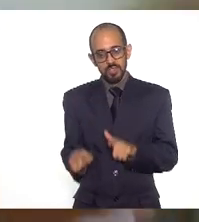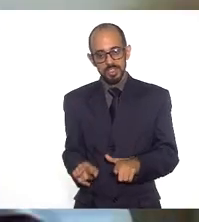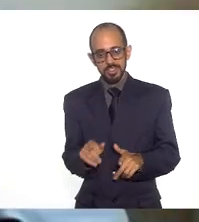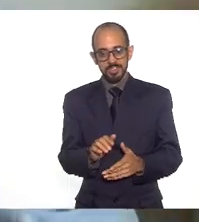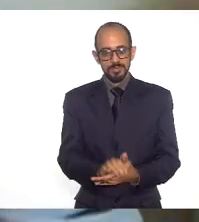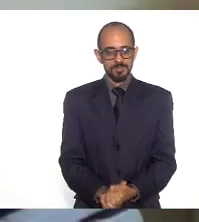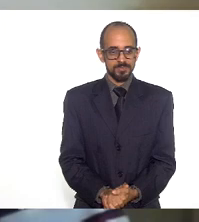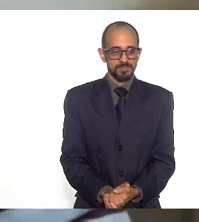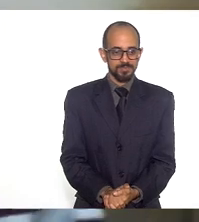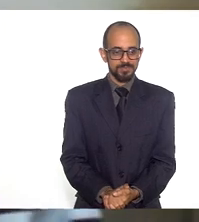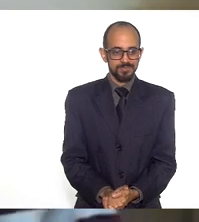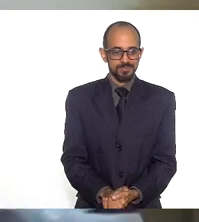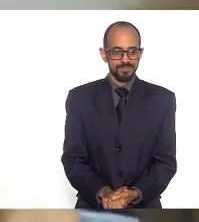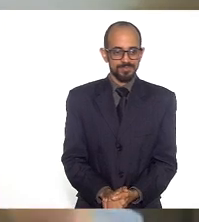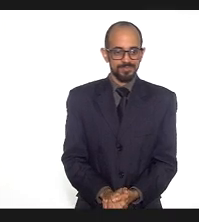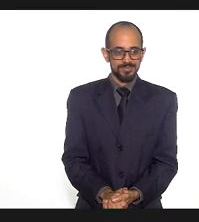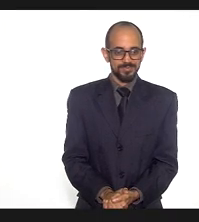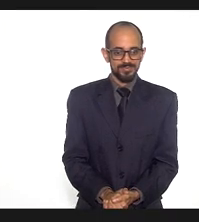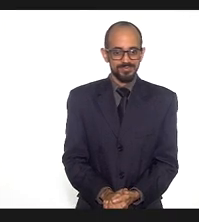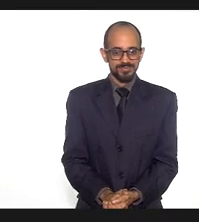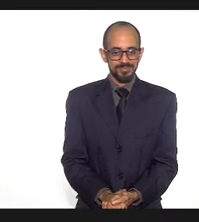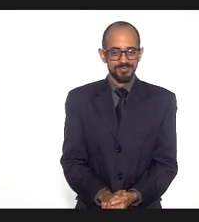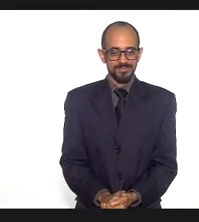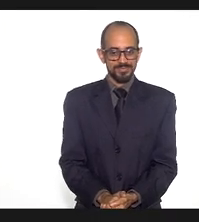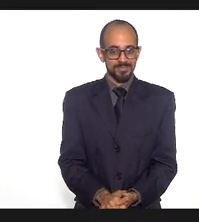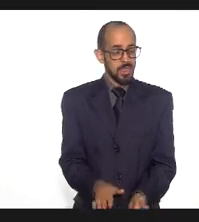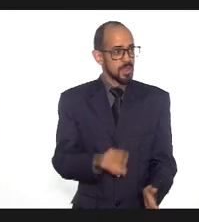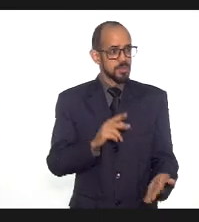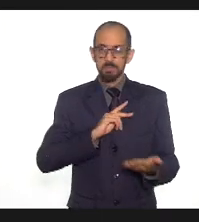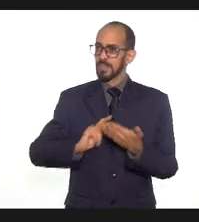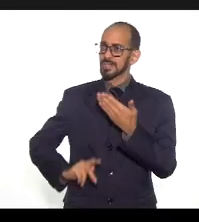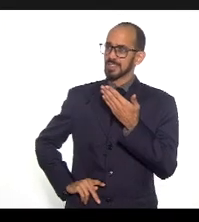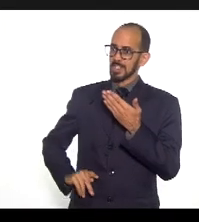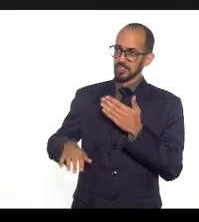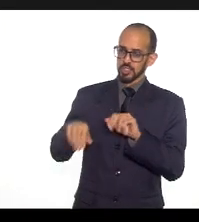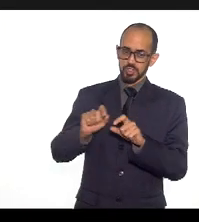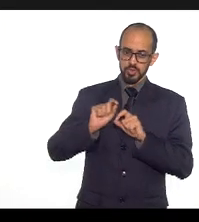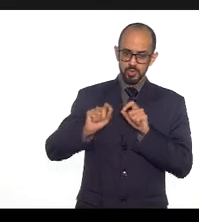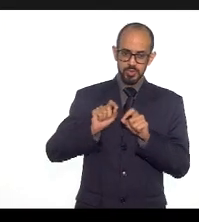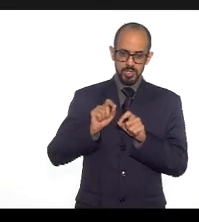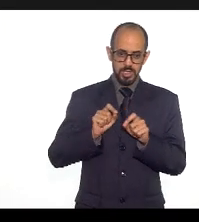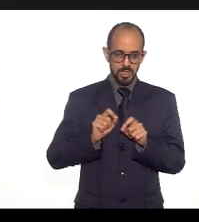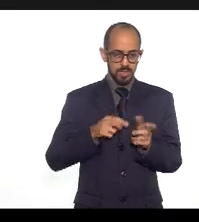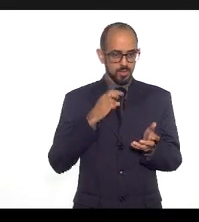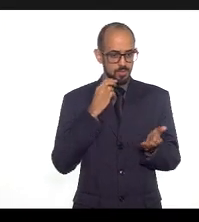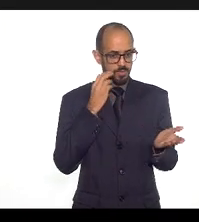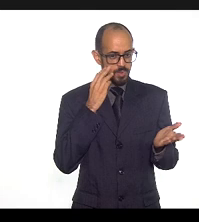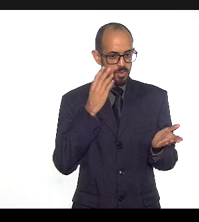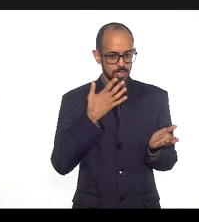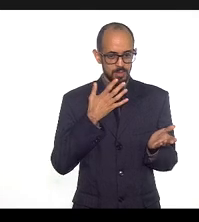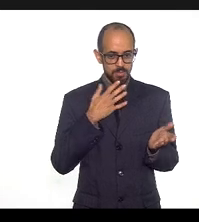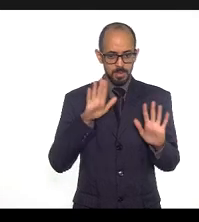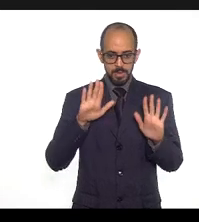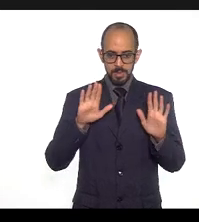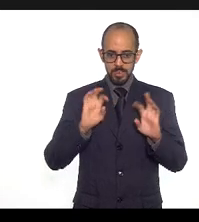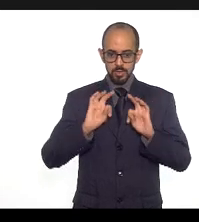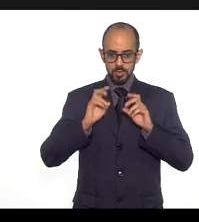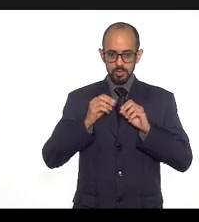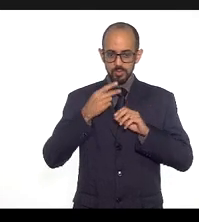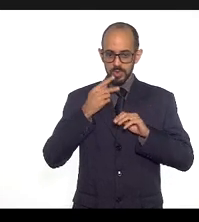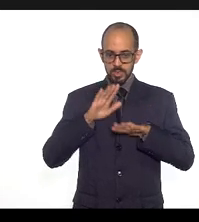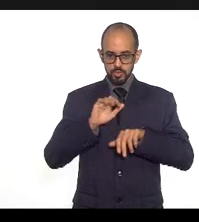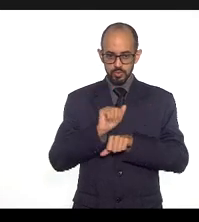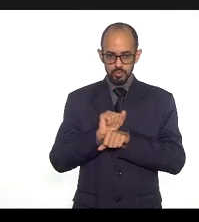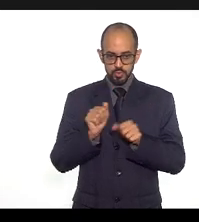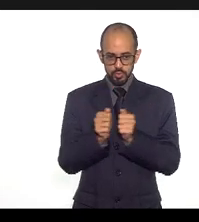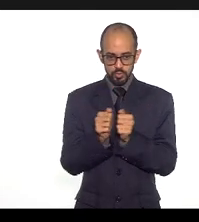Rodrigo. Deputado Rodrigo. Deputado, presidente, as palavras do Valdec... Peraí. São... Deputado Luiz Paulo, encerrou? Posso